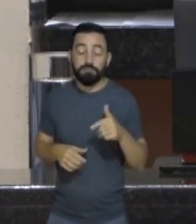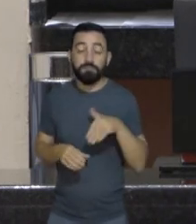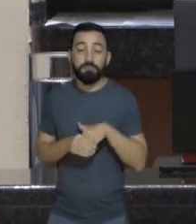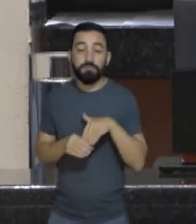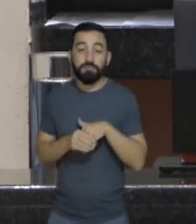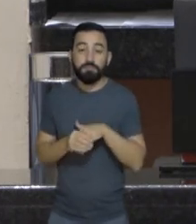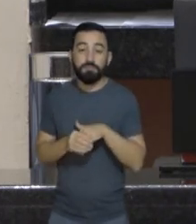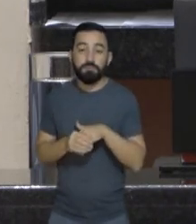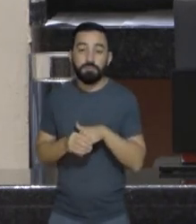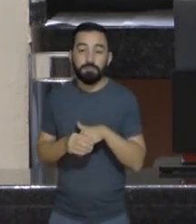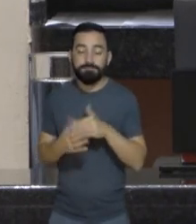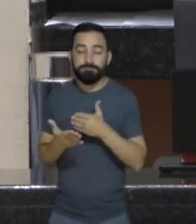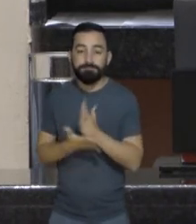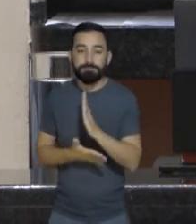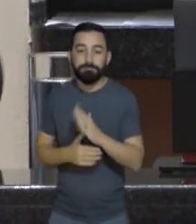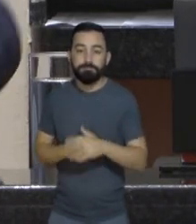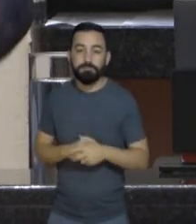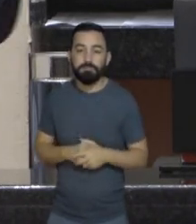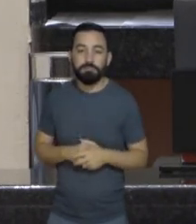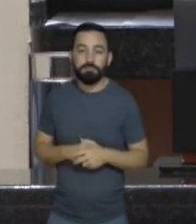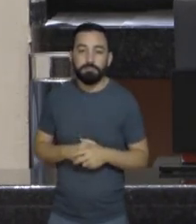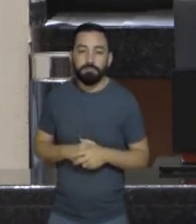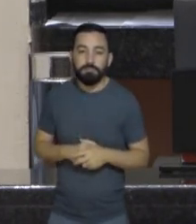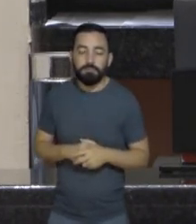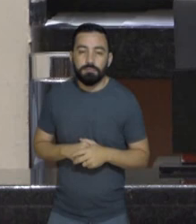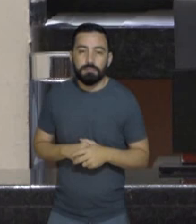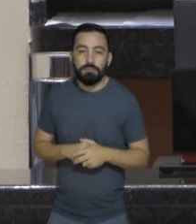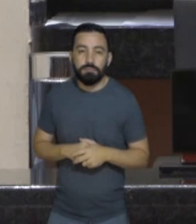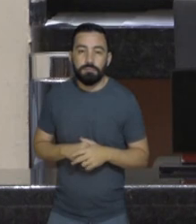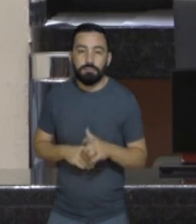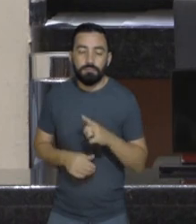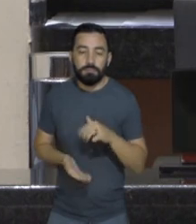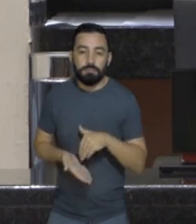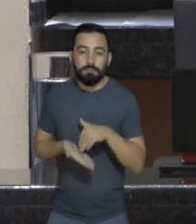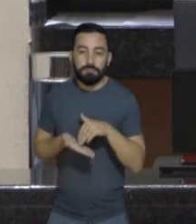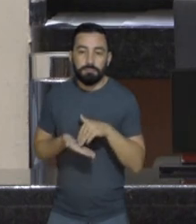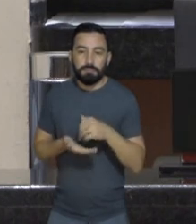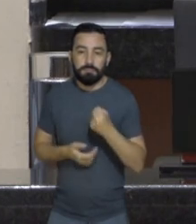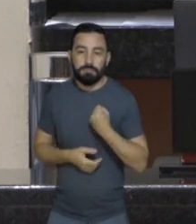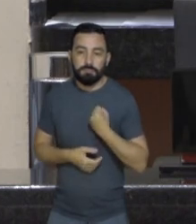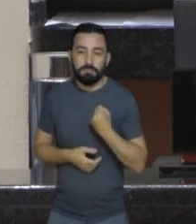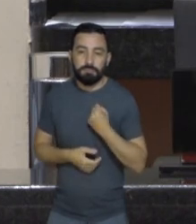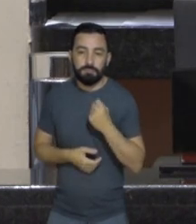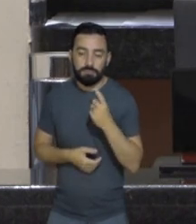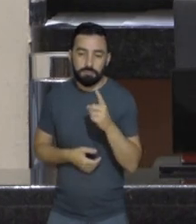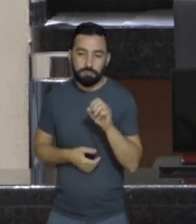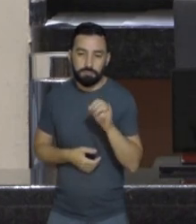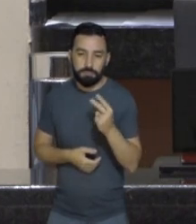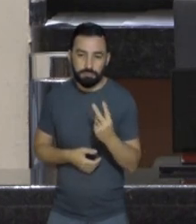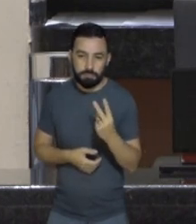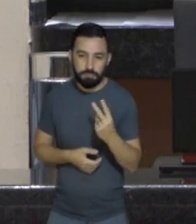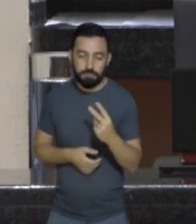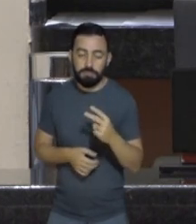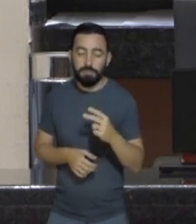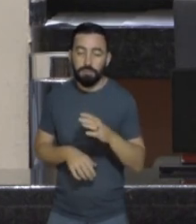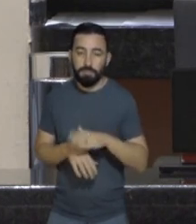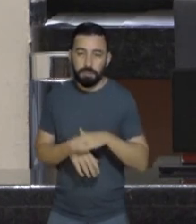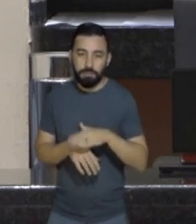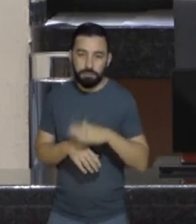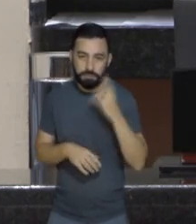votação, aprovado. Nós temos a moção de número 102, deputada Ana